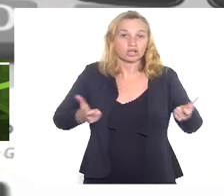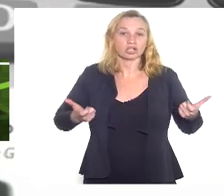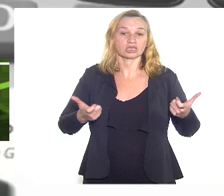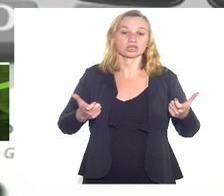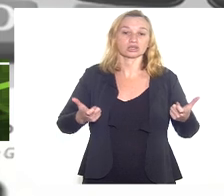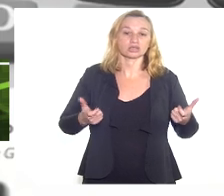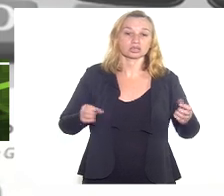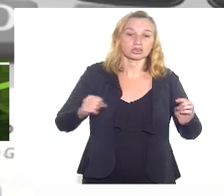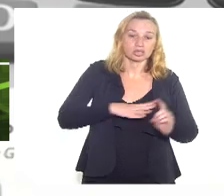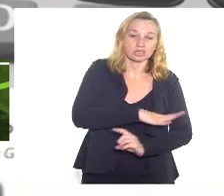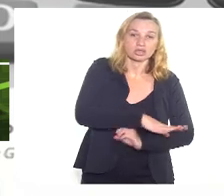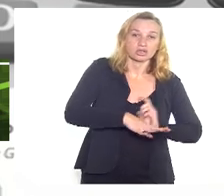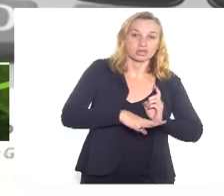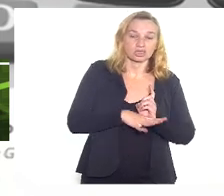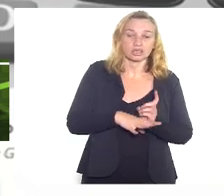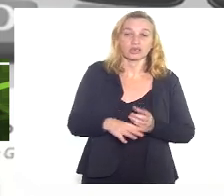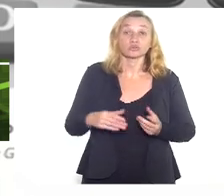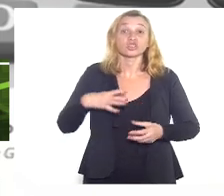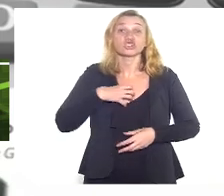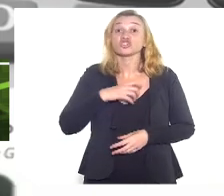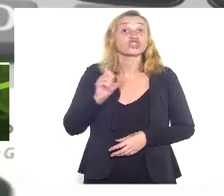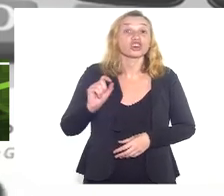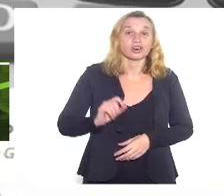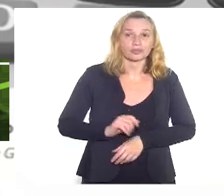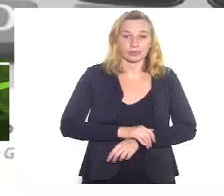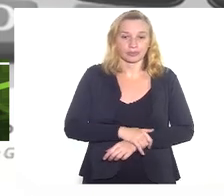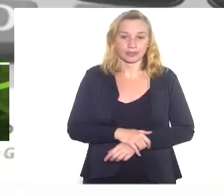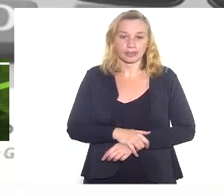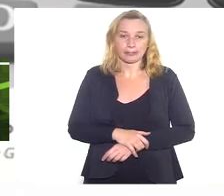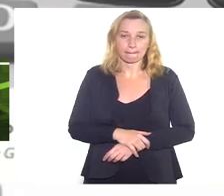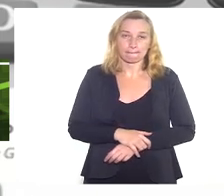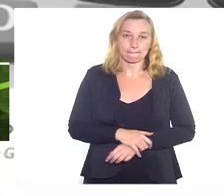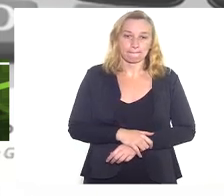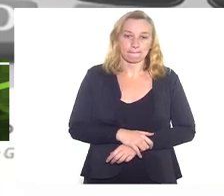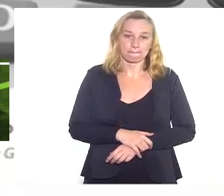da sociedade fluminense, no sentido de